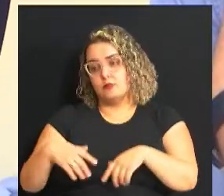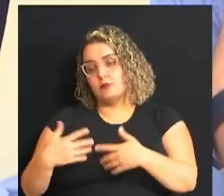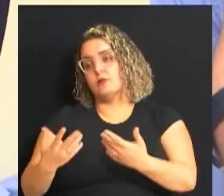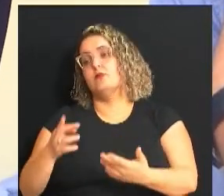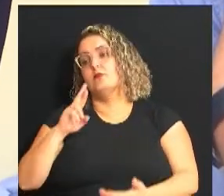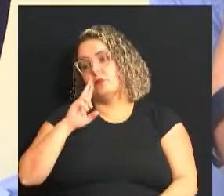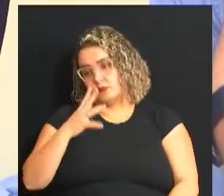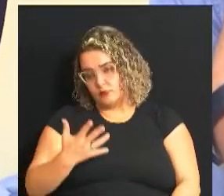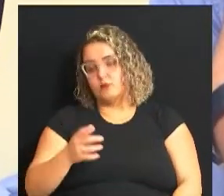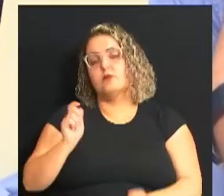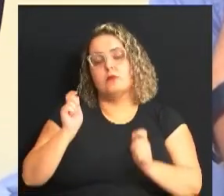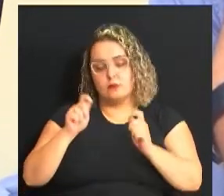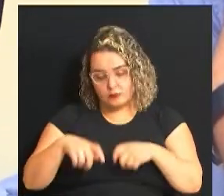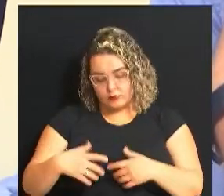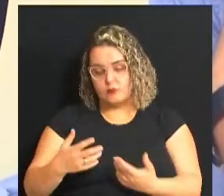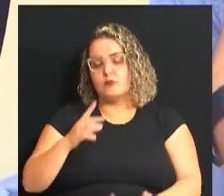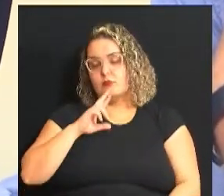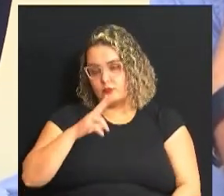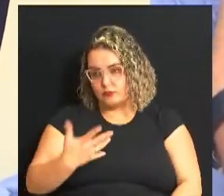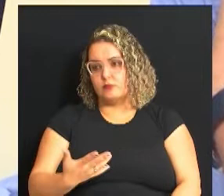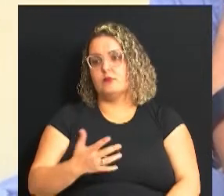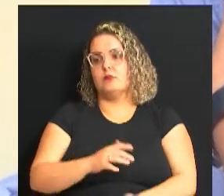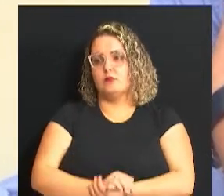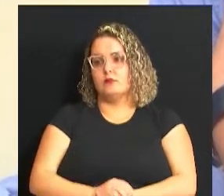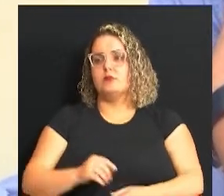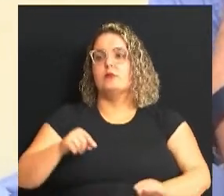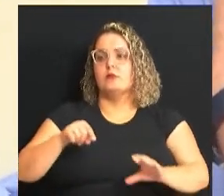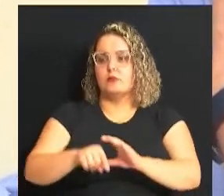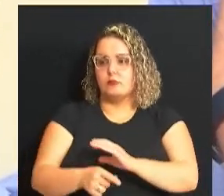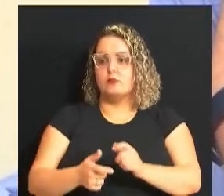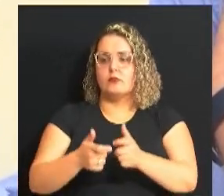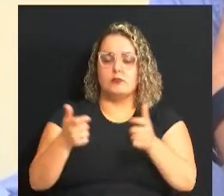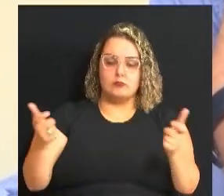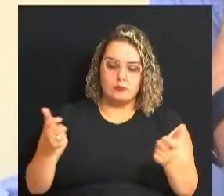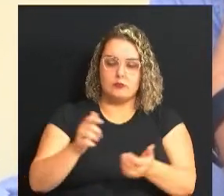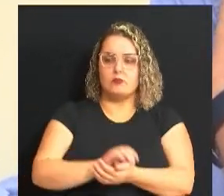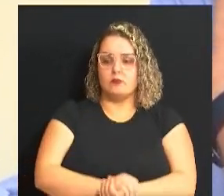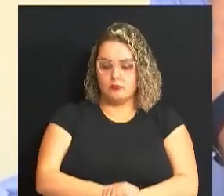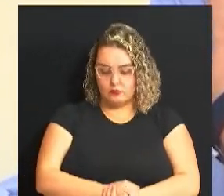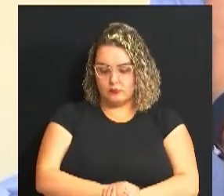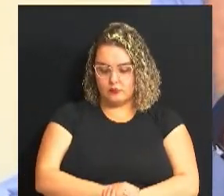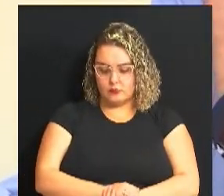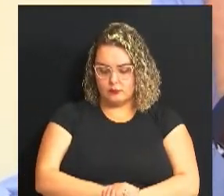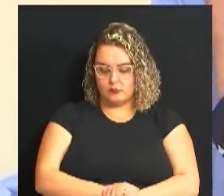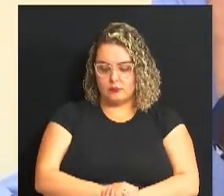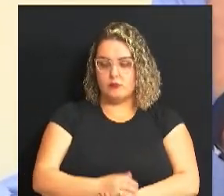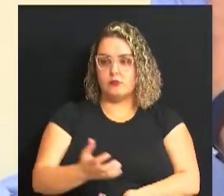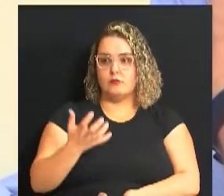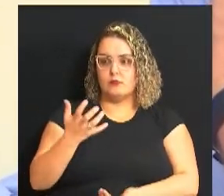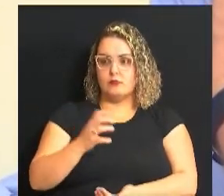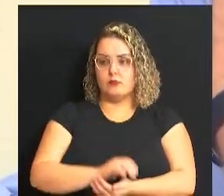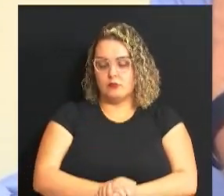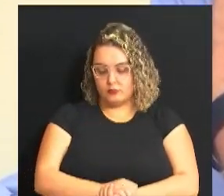isso, é possível avançar bastante, tá? E é isso que a gente quer. Obrigado. Não sei